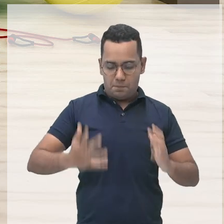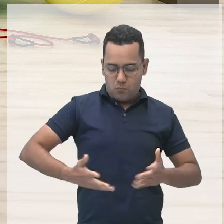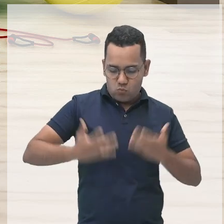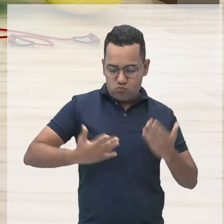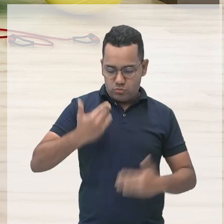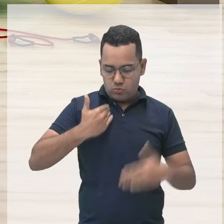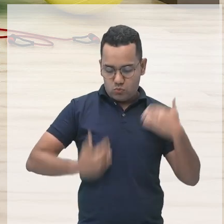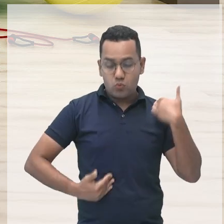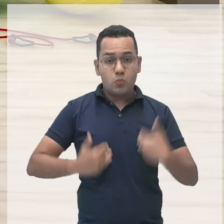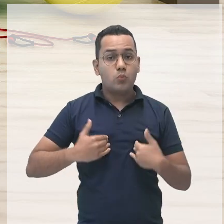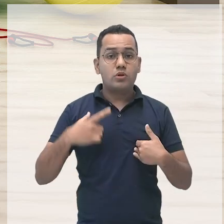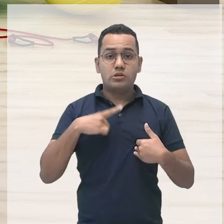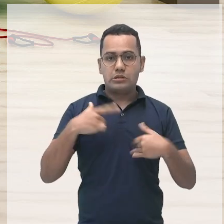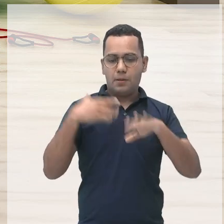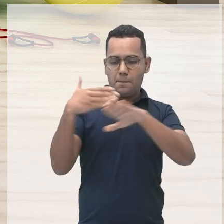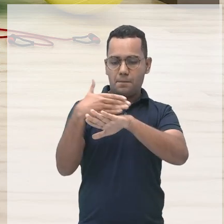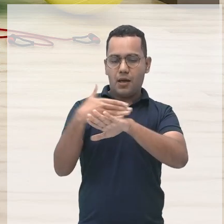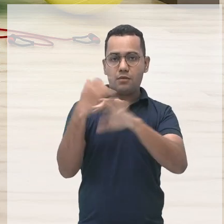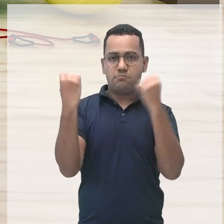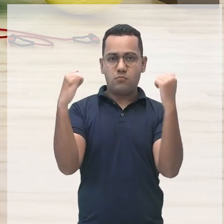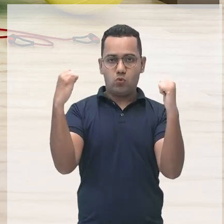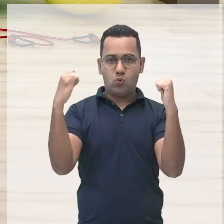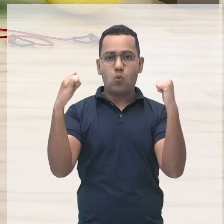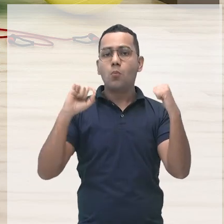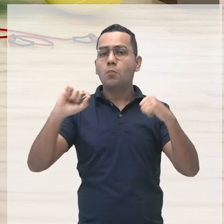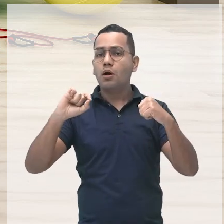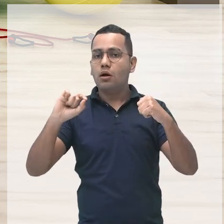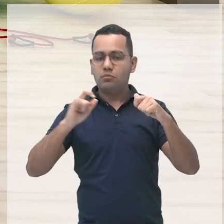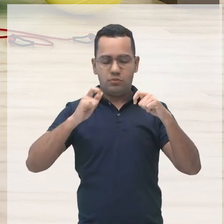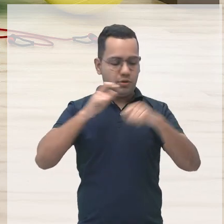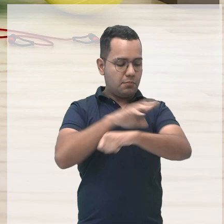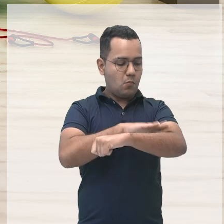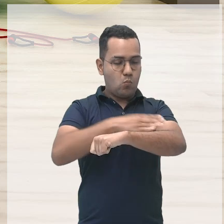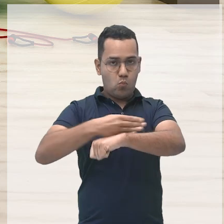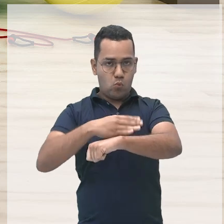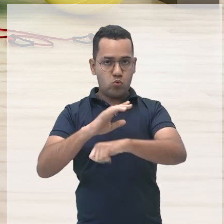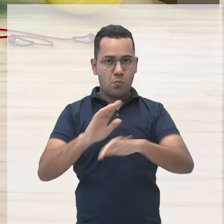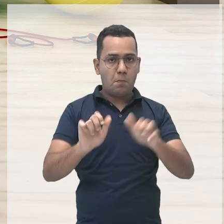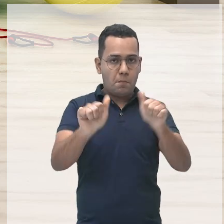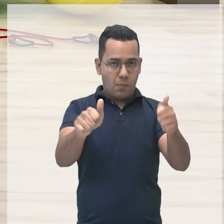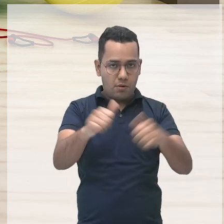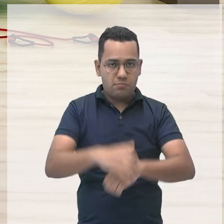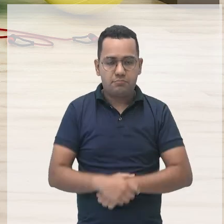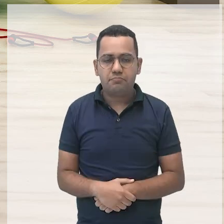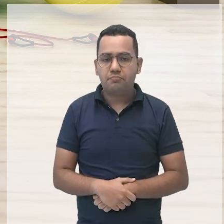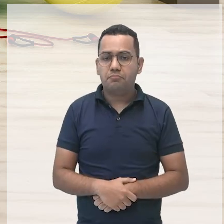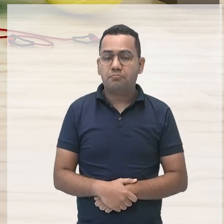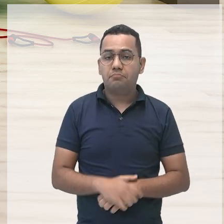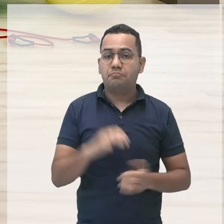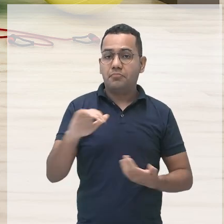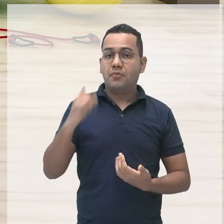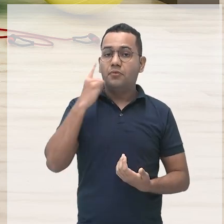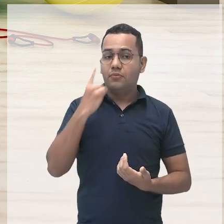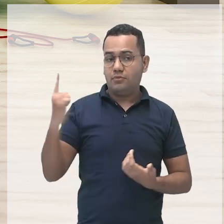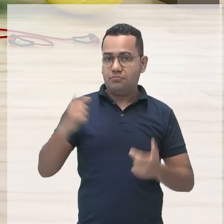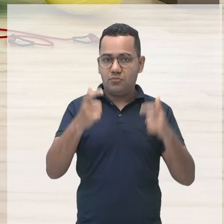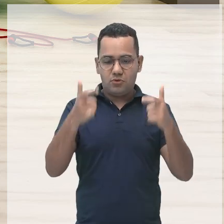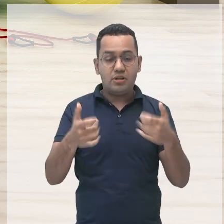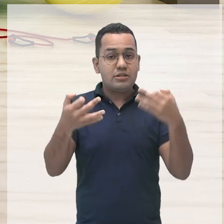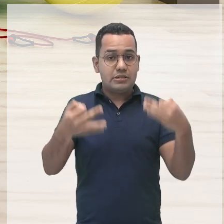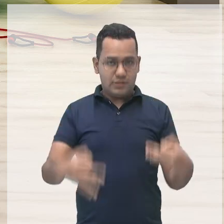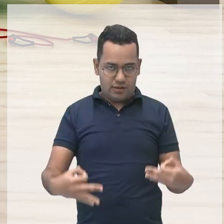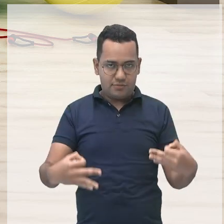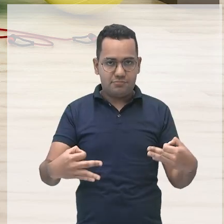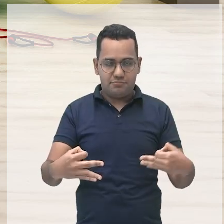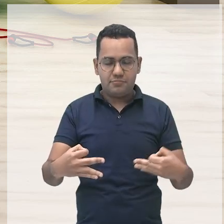fazer ali uma sessão de ginástica localizada. E como a gente está aqui num ambiente propício para essa prática, por que